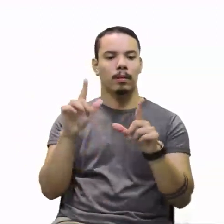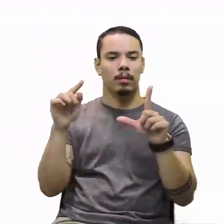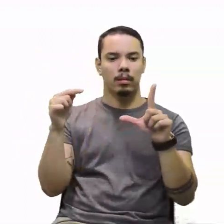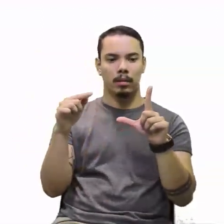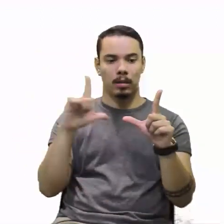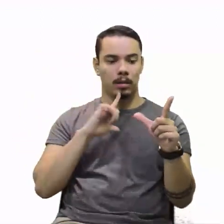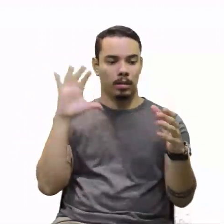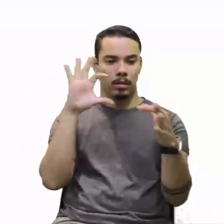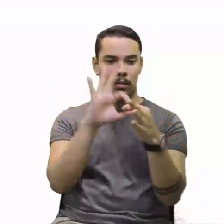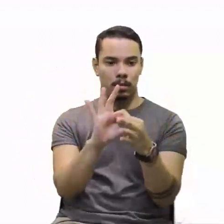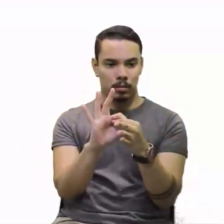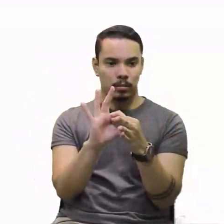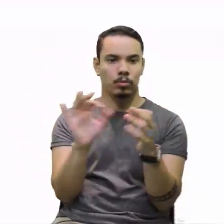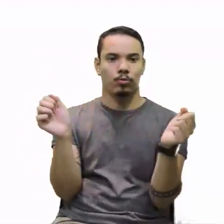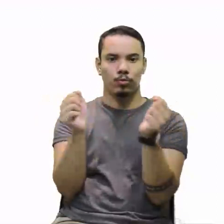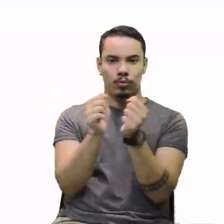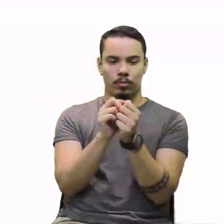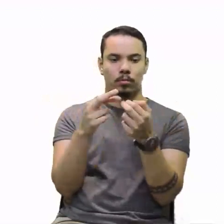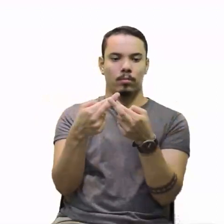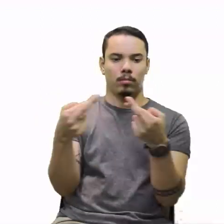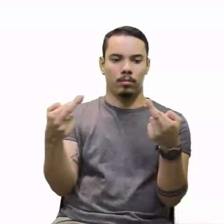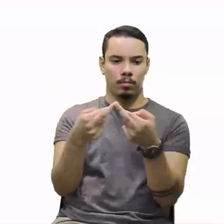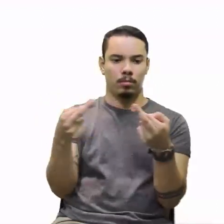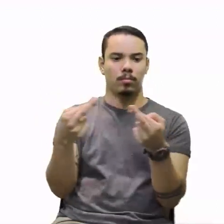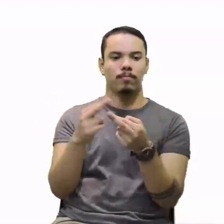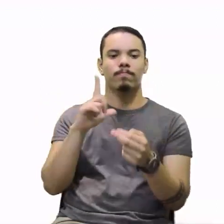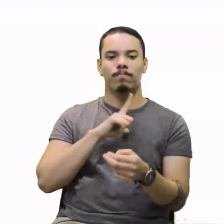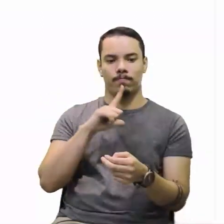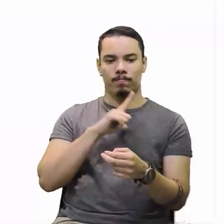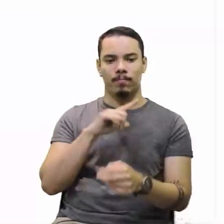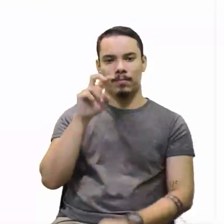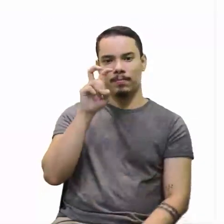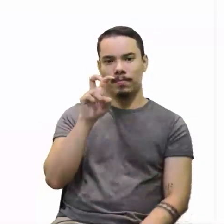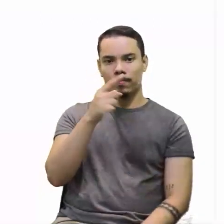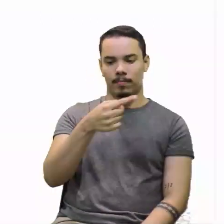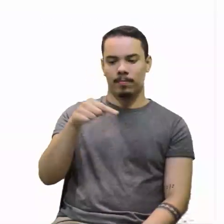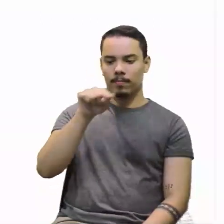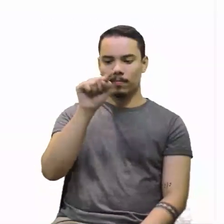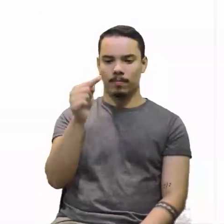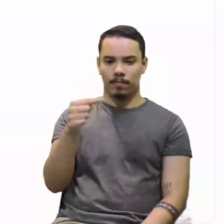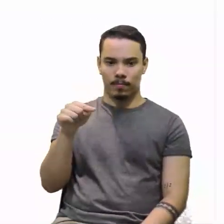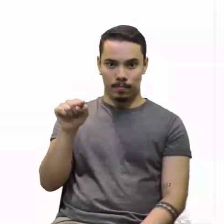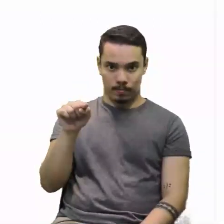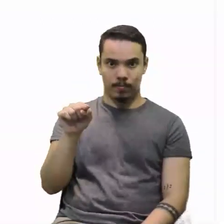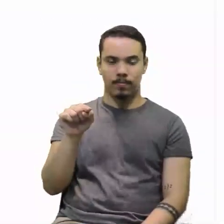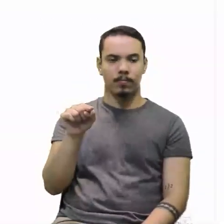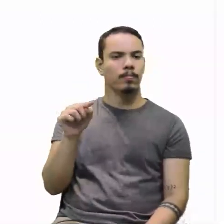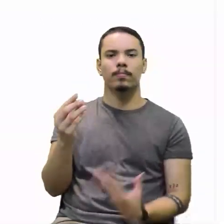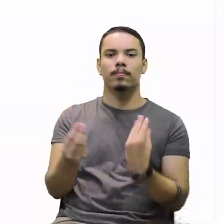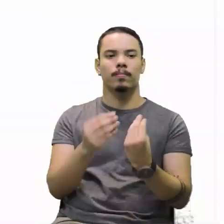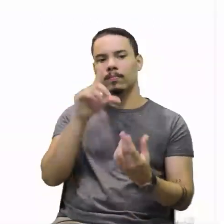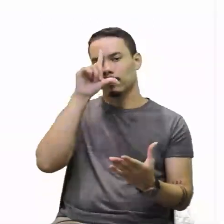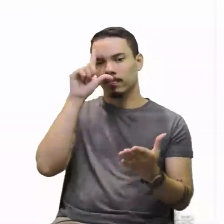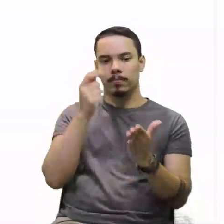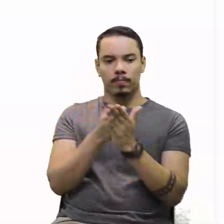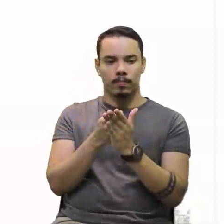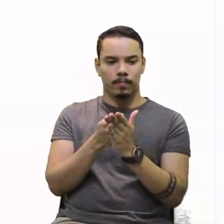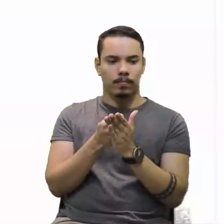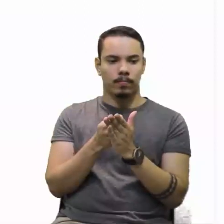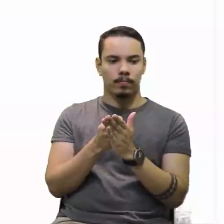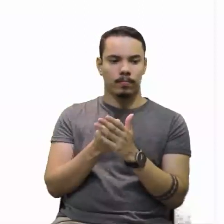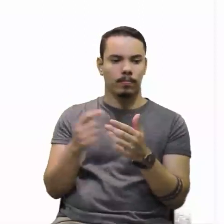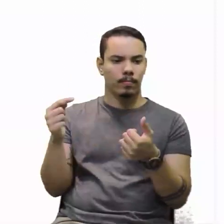ligada a um resistor de 5 ohms, está bem aqui o resistor. Então, vamos determinar. Letra